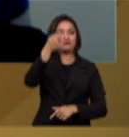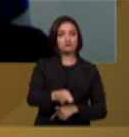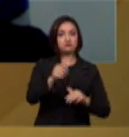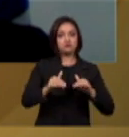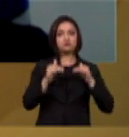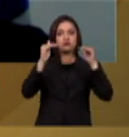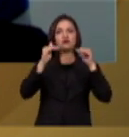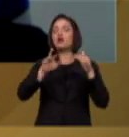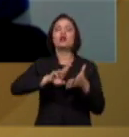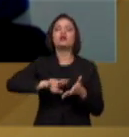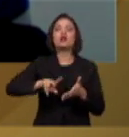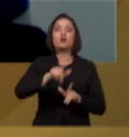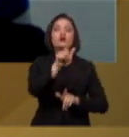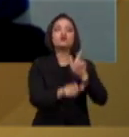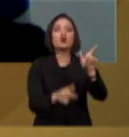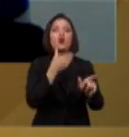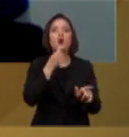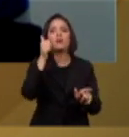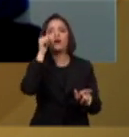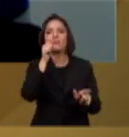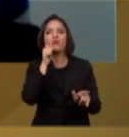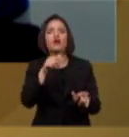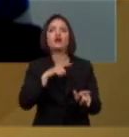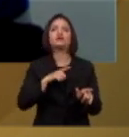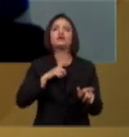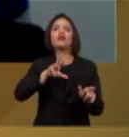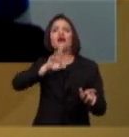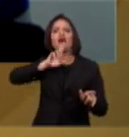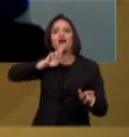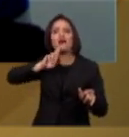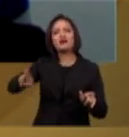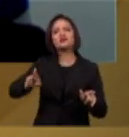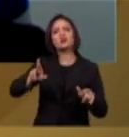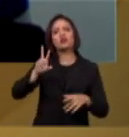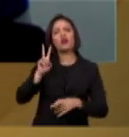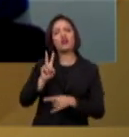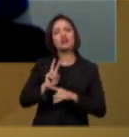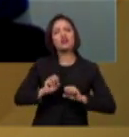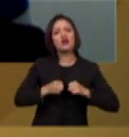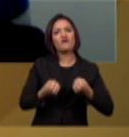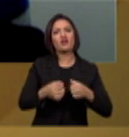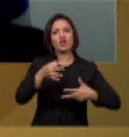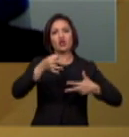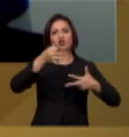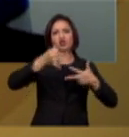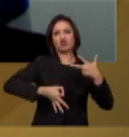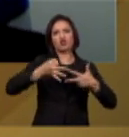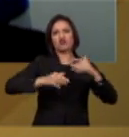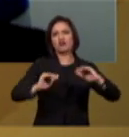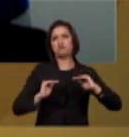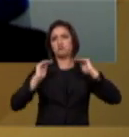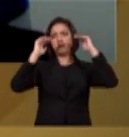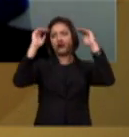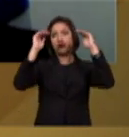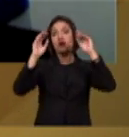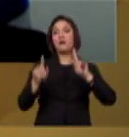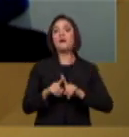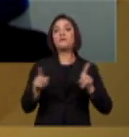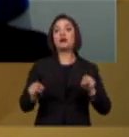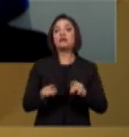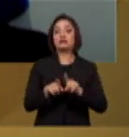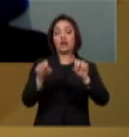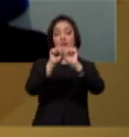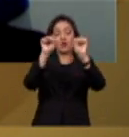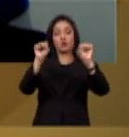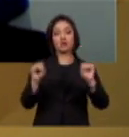apenas homens e mulheres encarregados de responder pela justiça mais elevada do país, mas o próprio